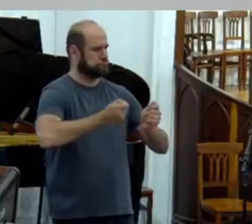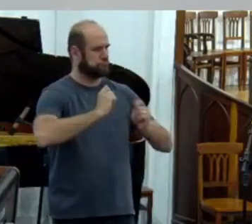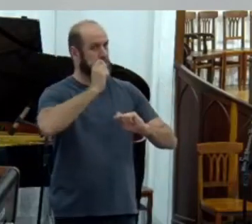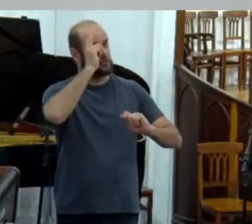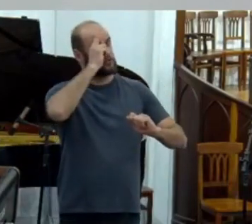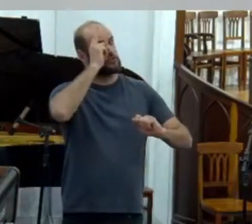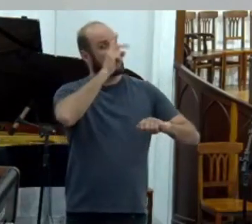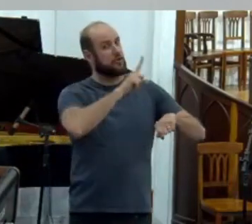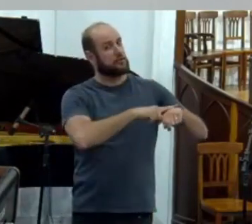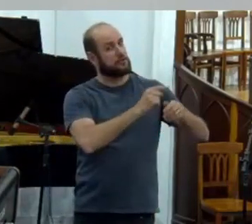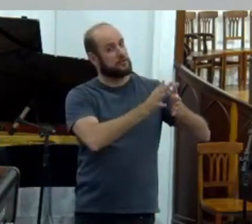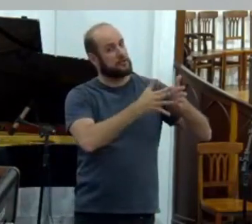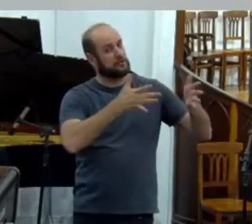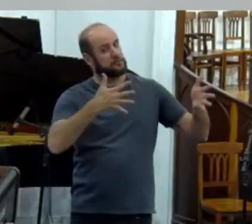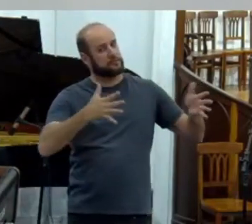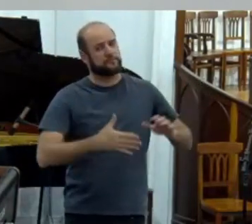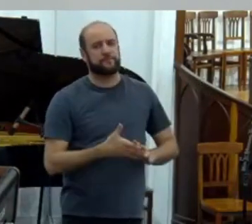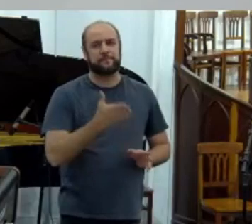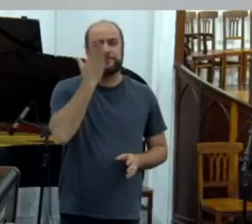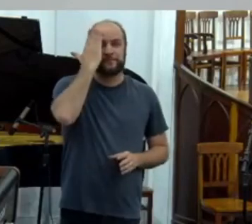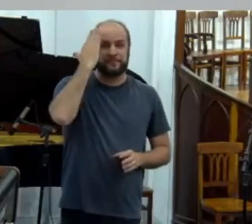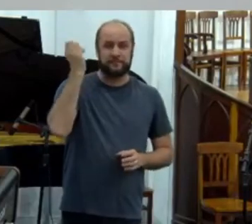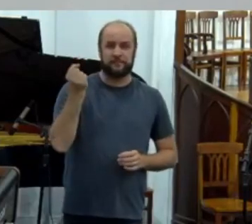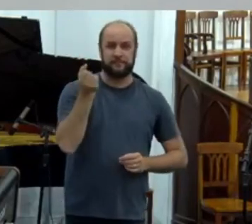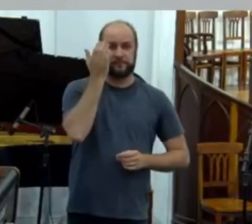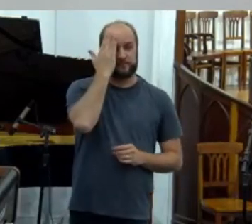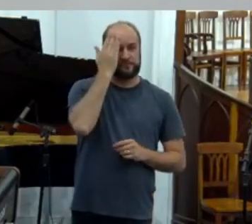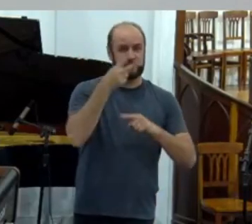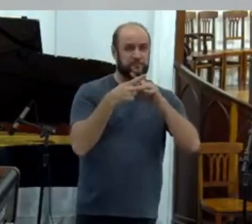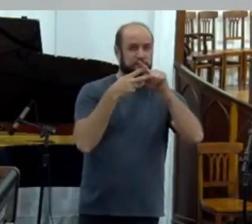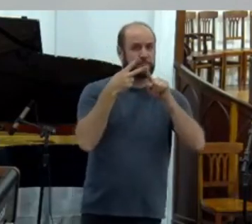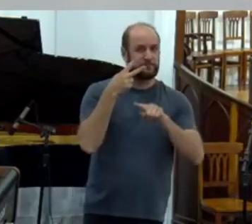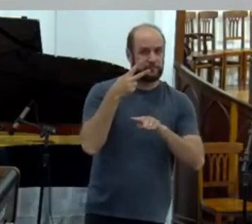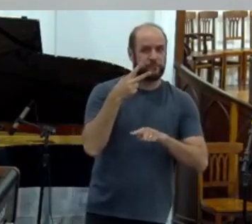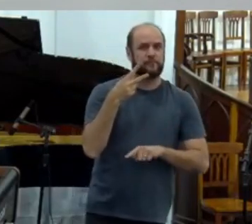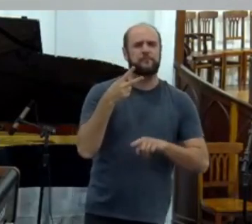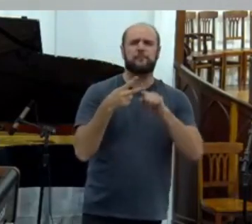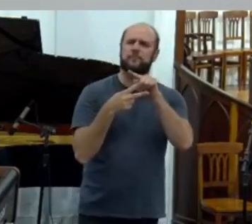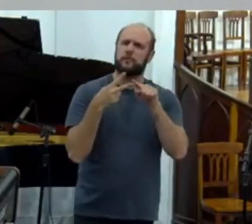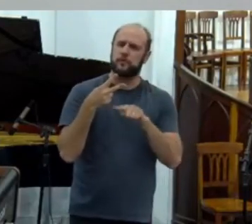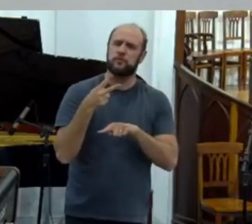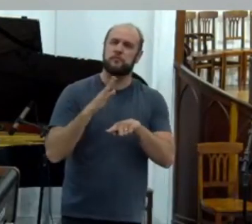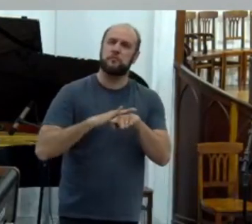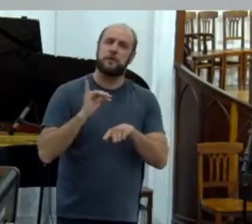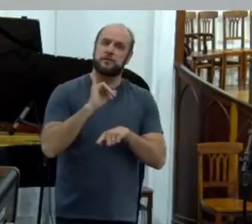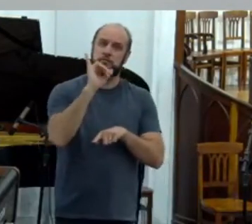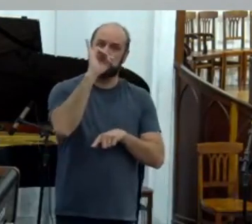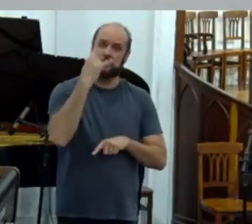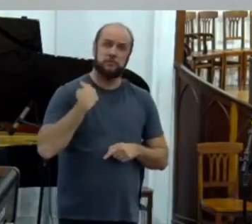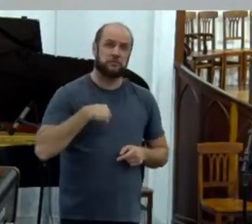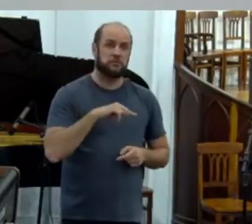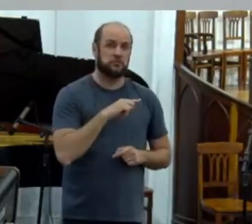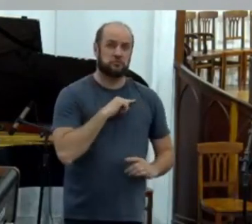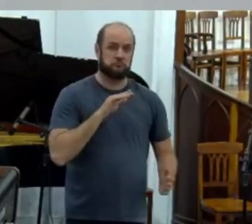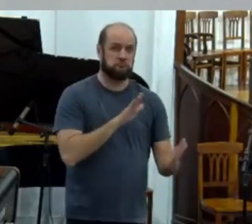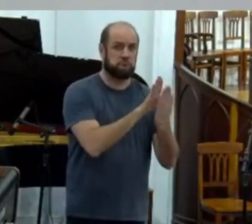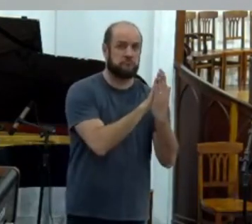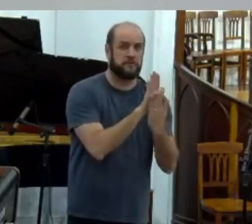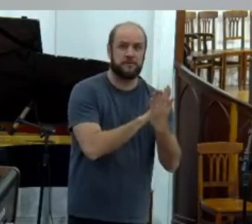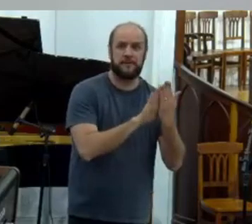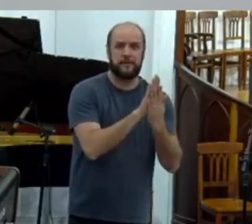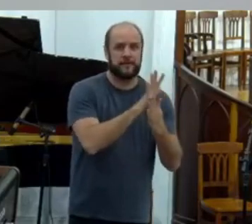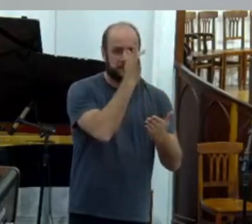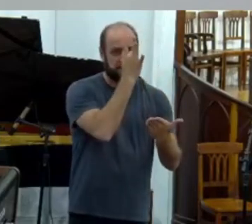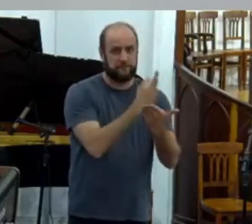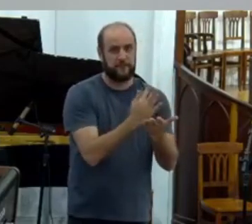história. E Salomão está consciente de pelo menos 2 delas, e talvez sejam as 2 principais que nós mais somos confrontados em nossa